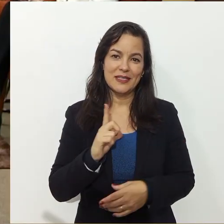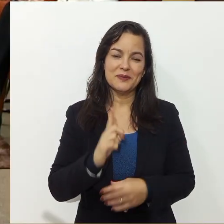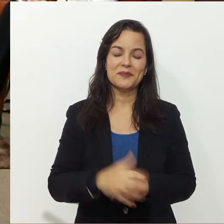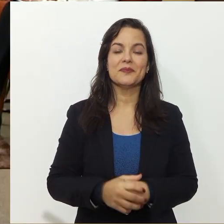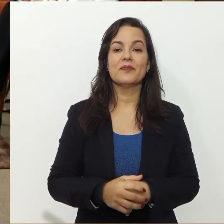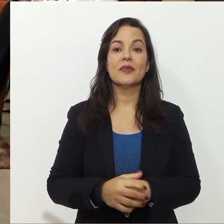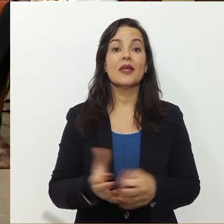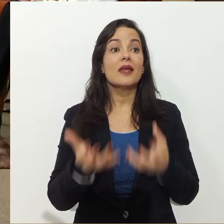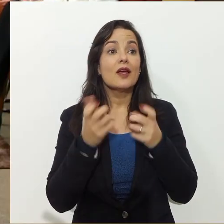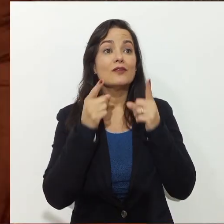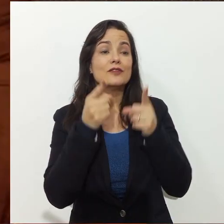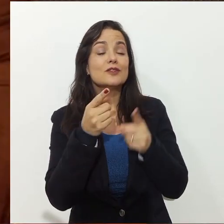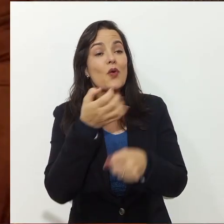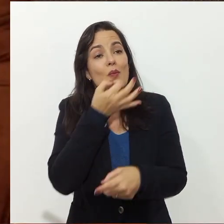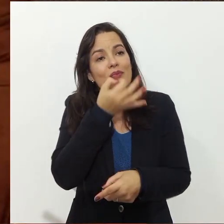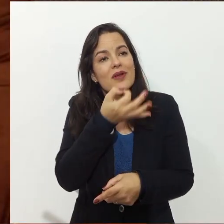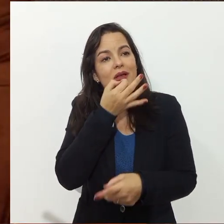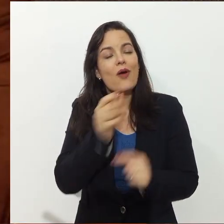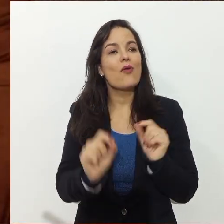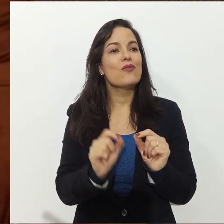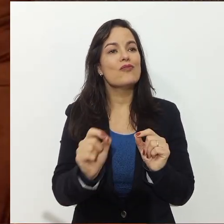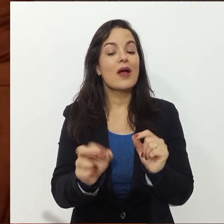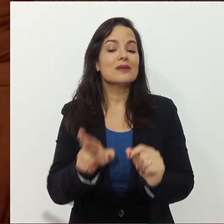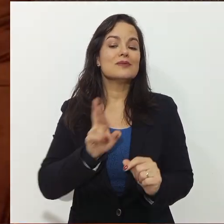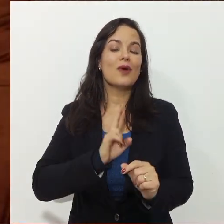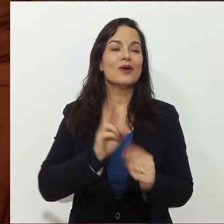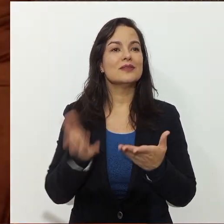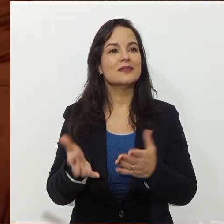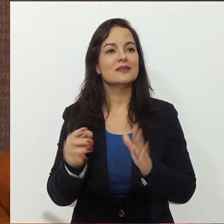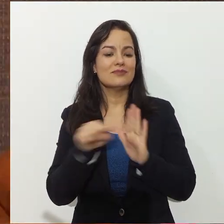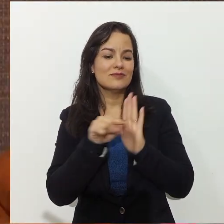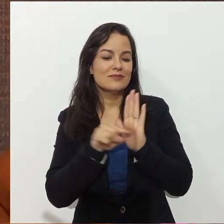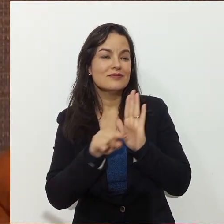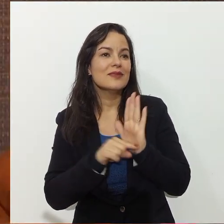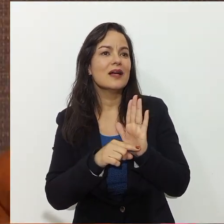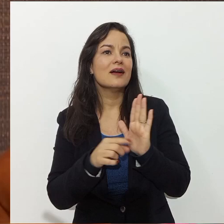enquete, já levando, infelizmente, para o final do nosso bate-papo.